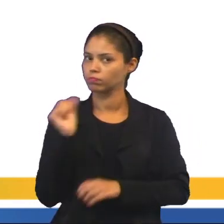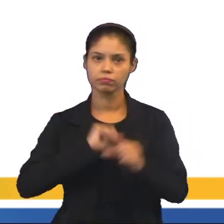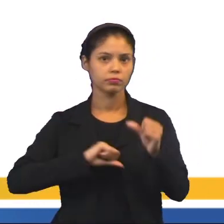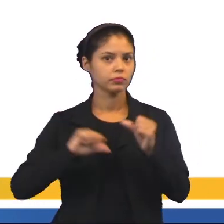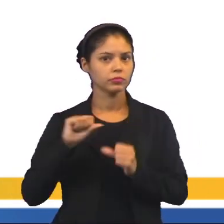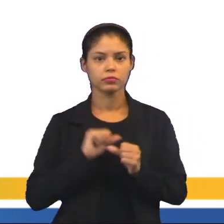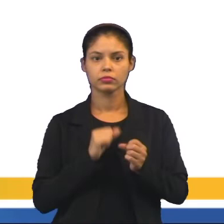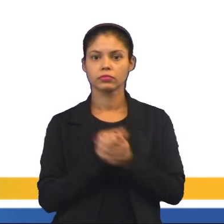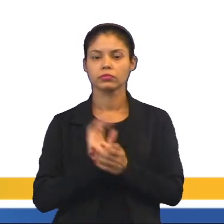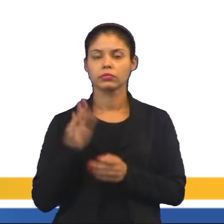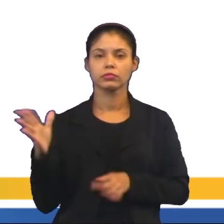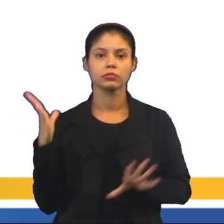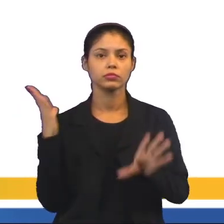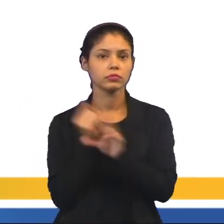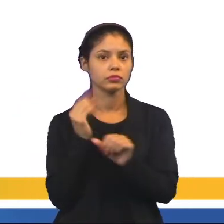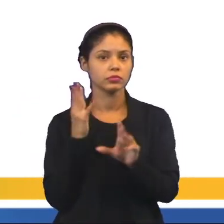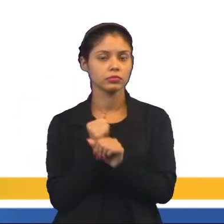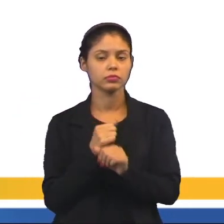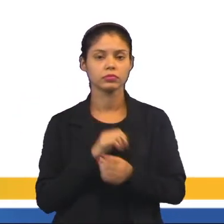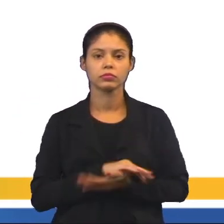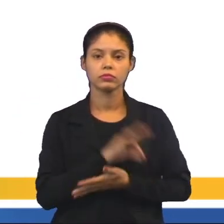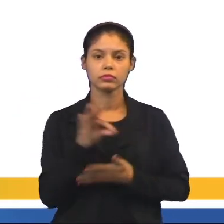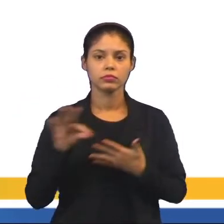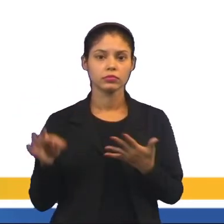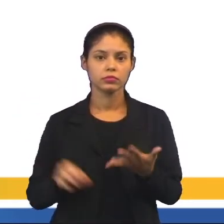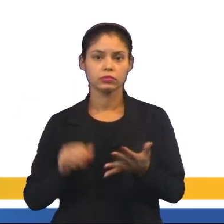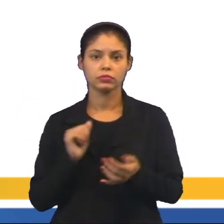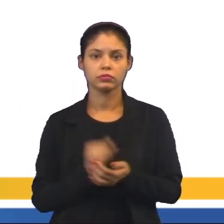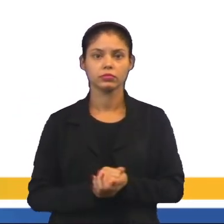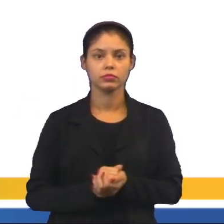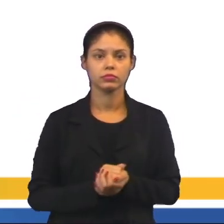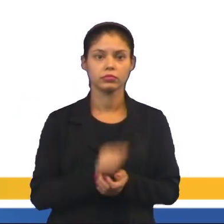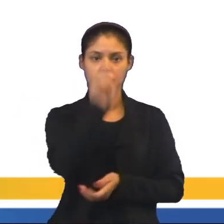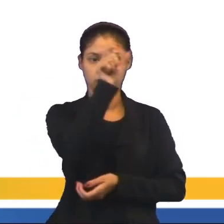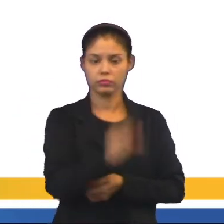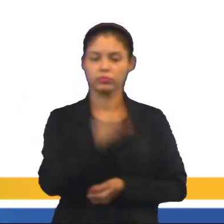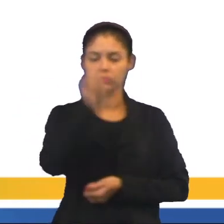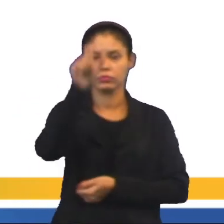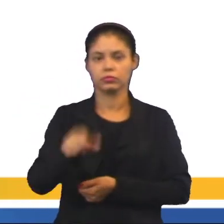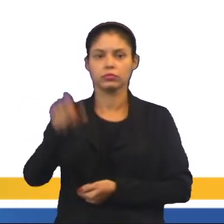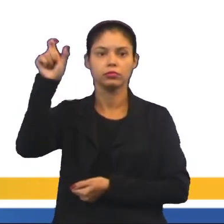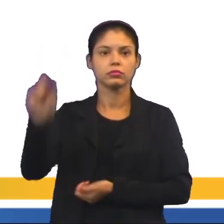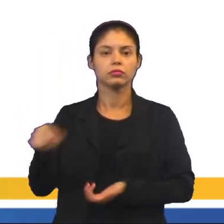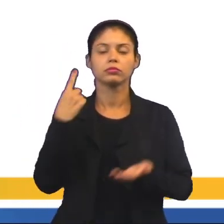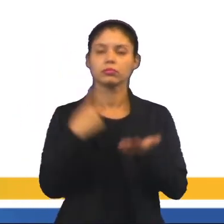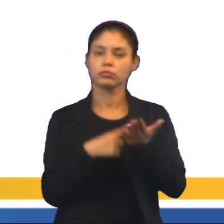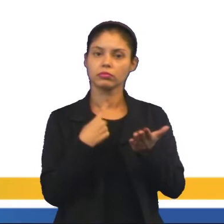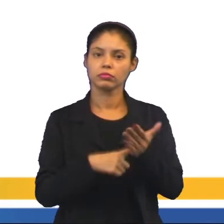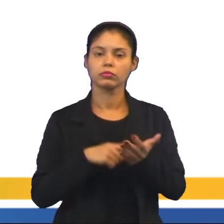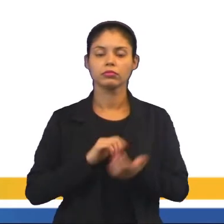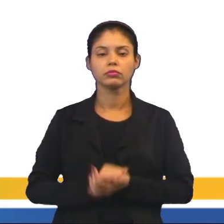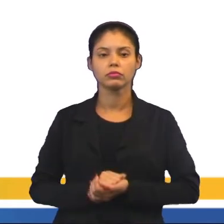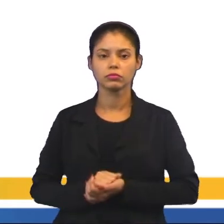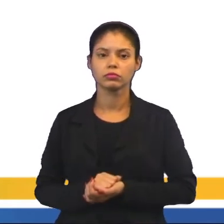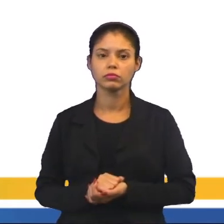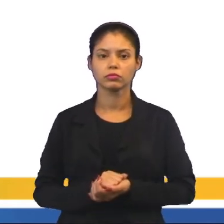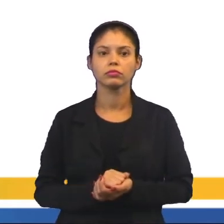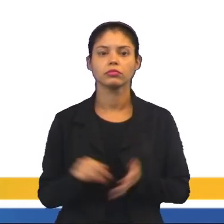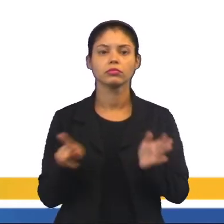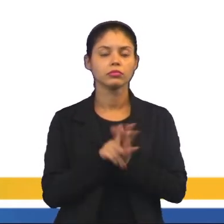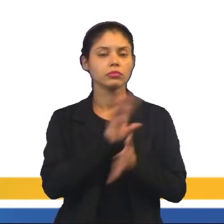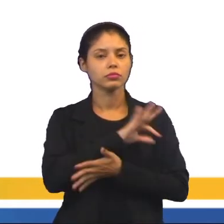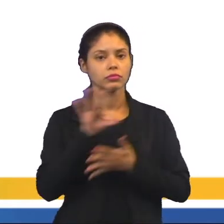altera quando somamos os elementos de uma fila, uma combinação linear dos